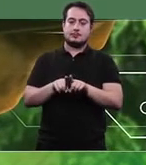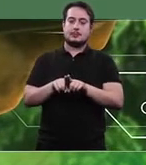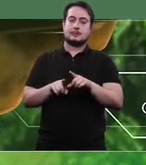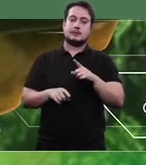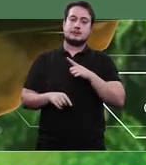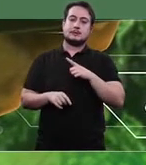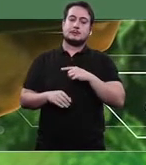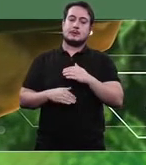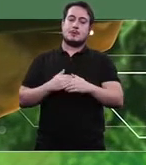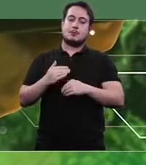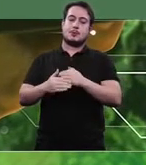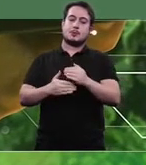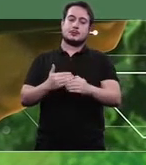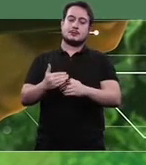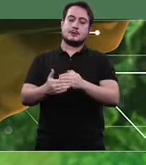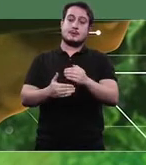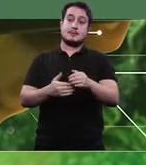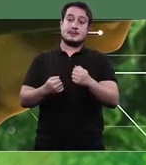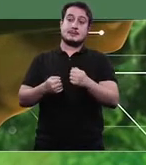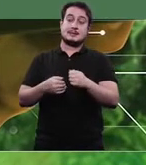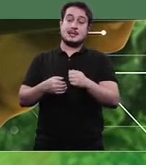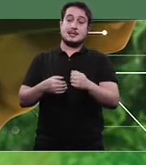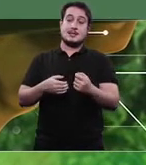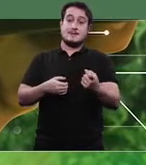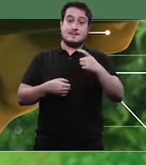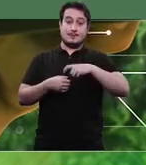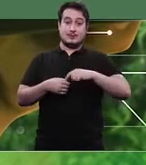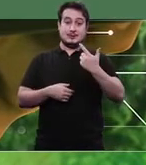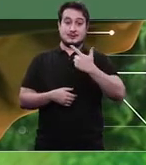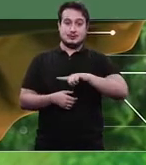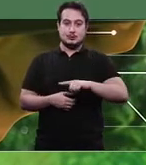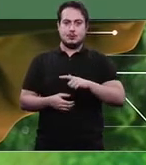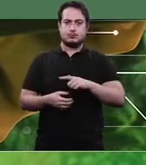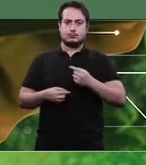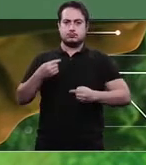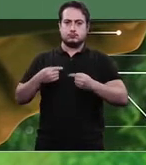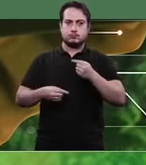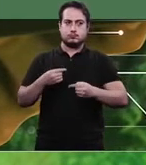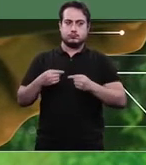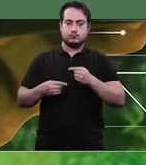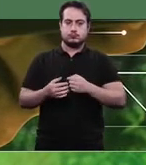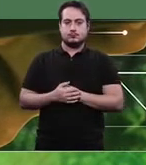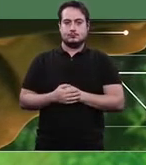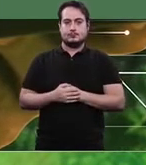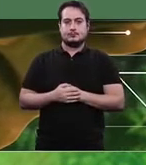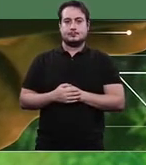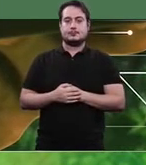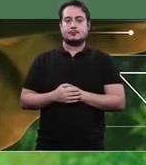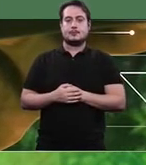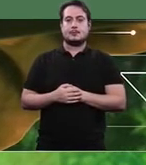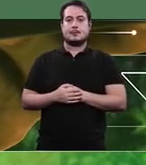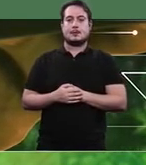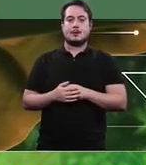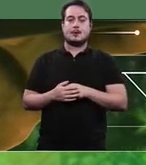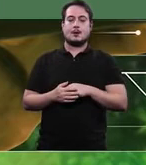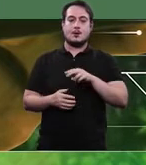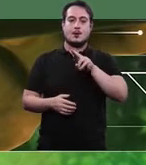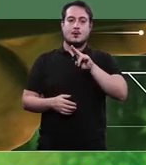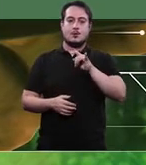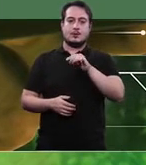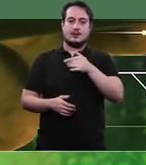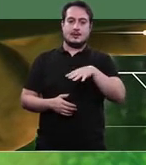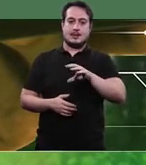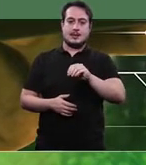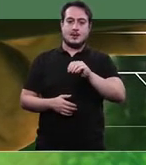um processo de que recuperar a nossa capacidade competitiva, né? União Europeia, 10 anos atrás, chegava a